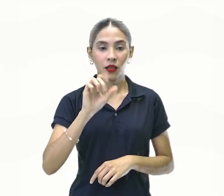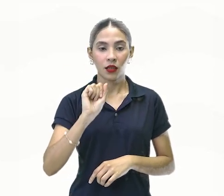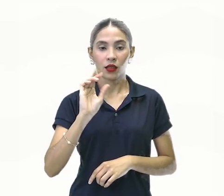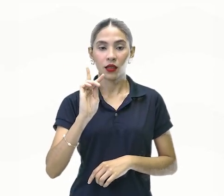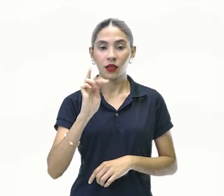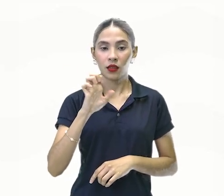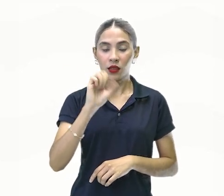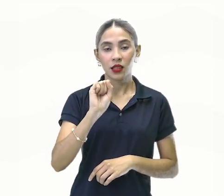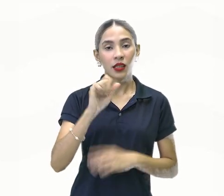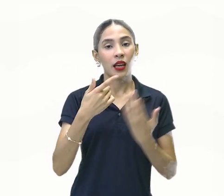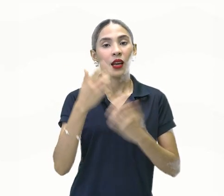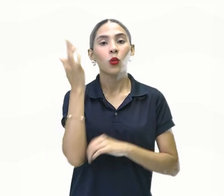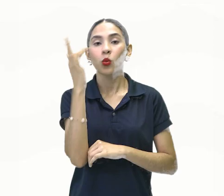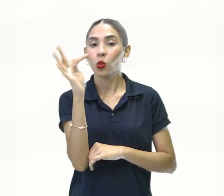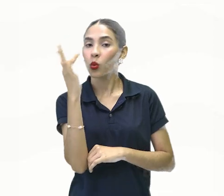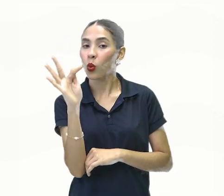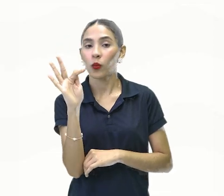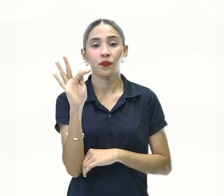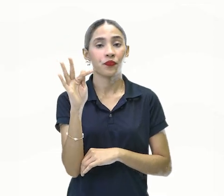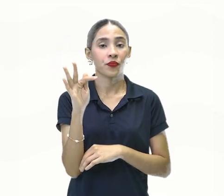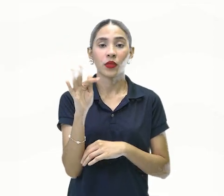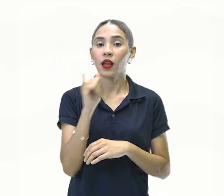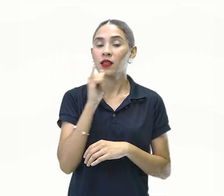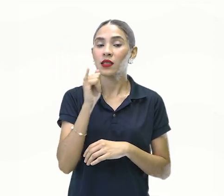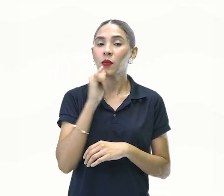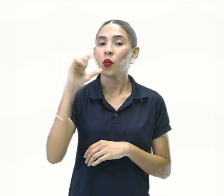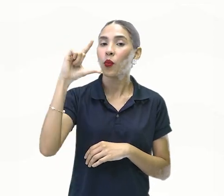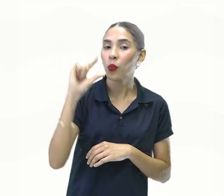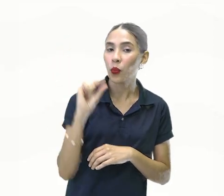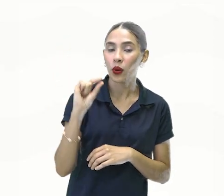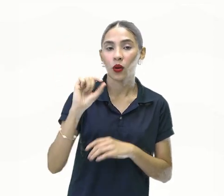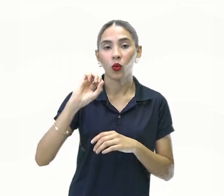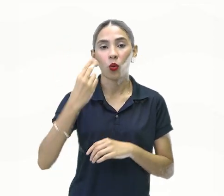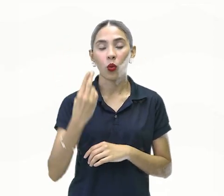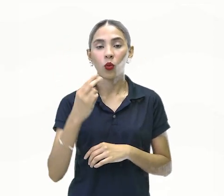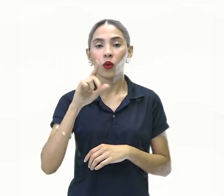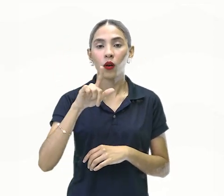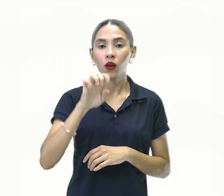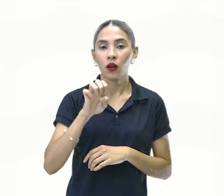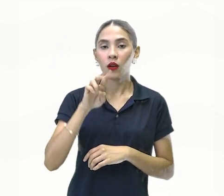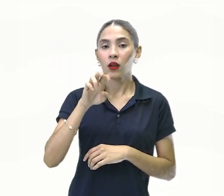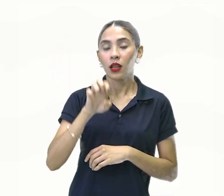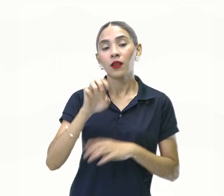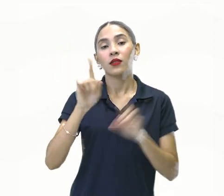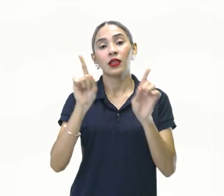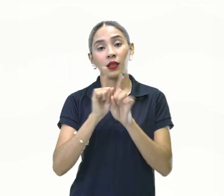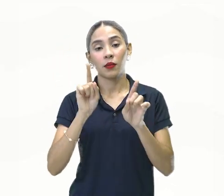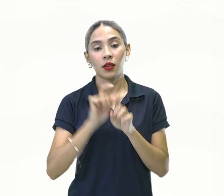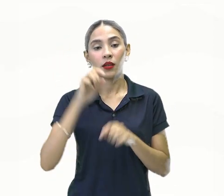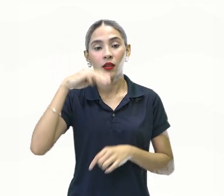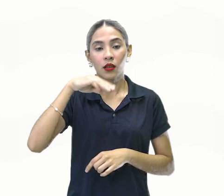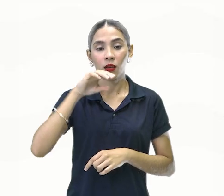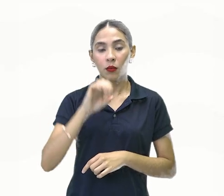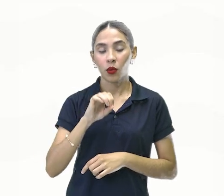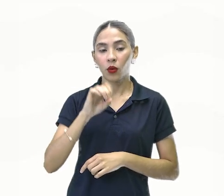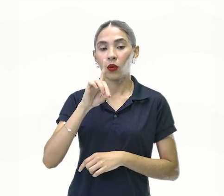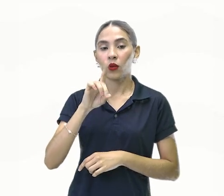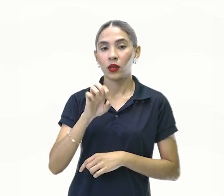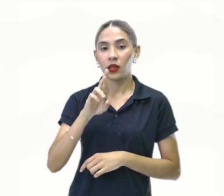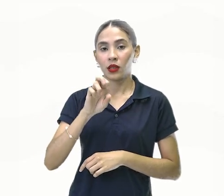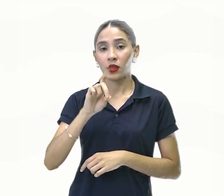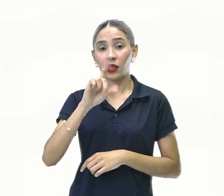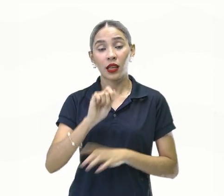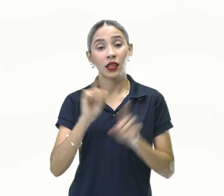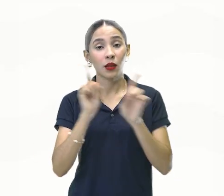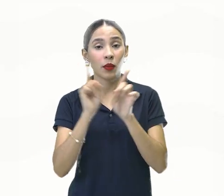de modo geral, né? Dor leve ou moderada, mas também ela é utilizada bastante para headaches, dor de cabeça. Lembrando